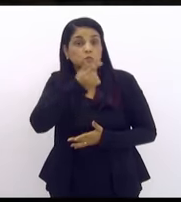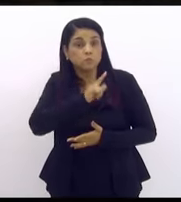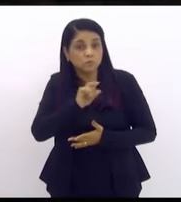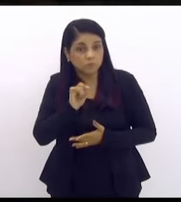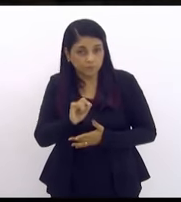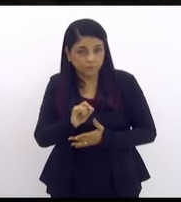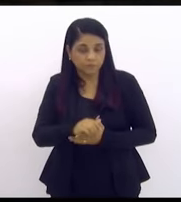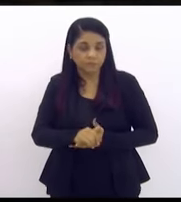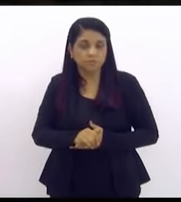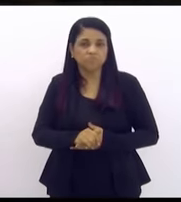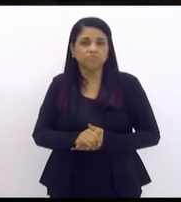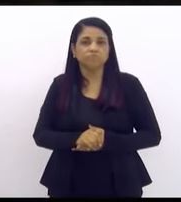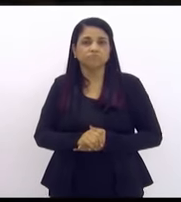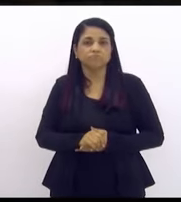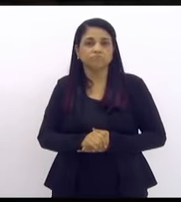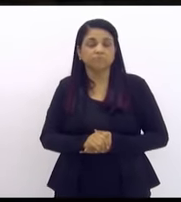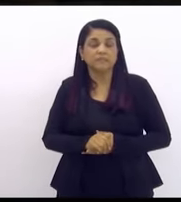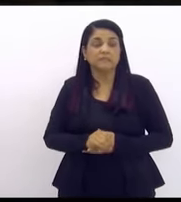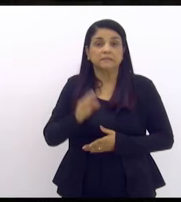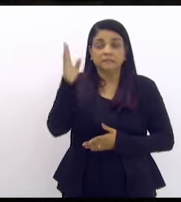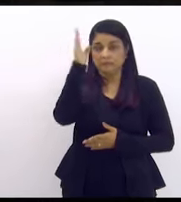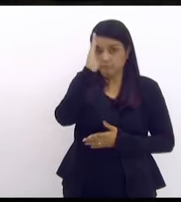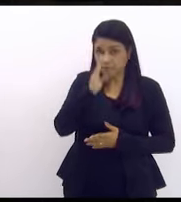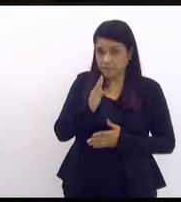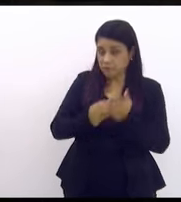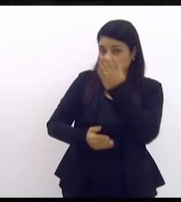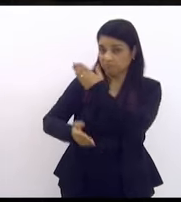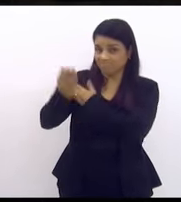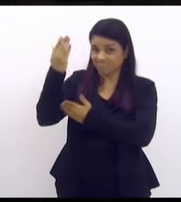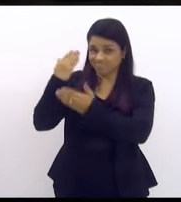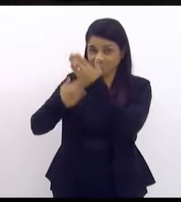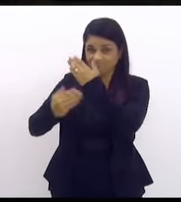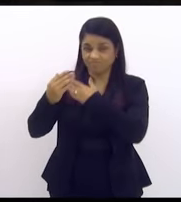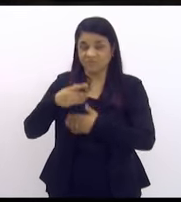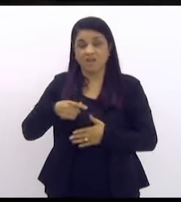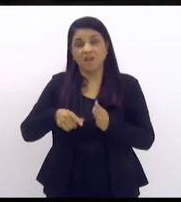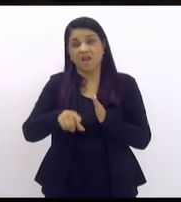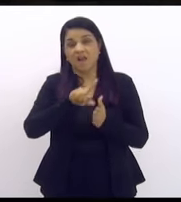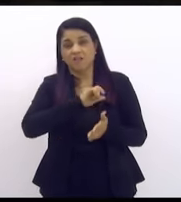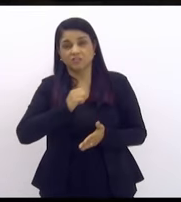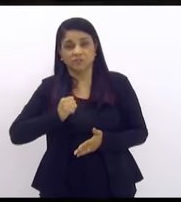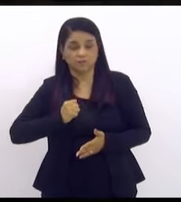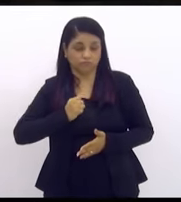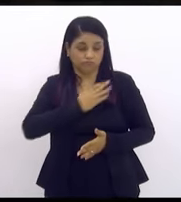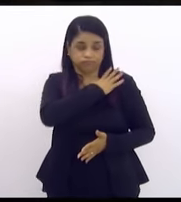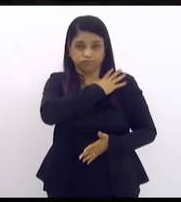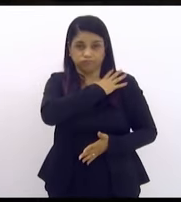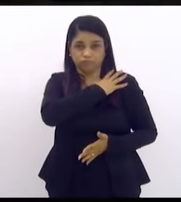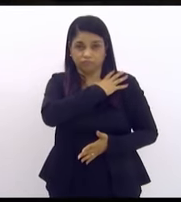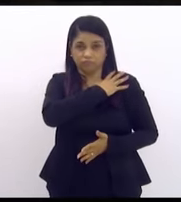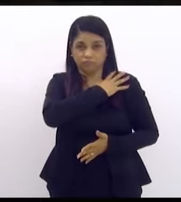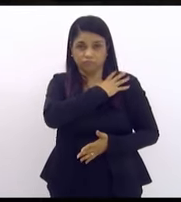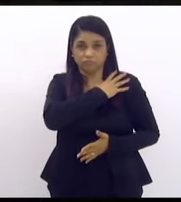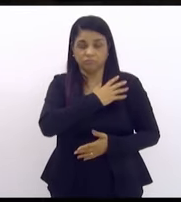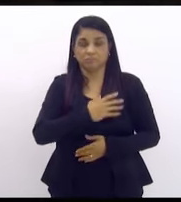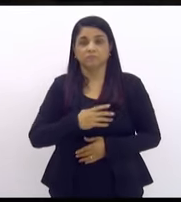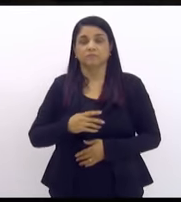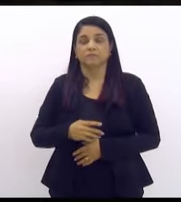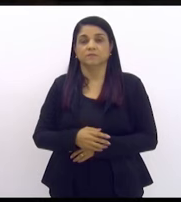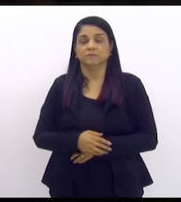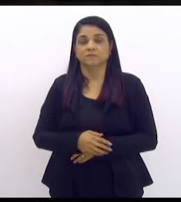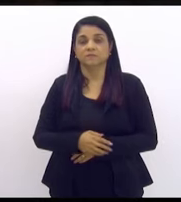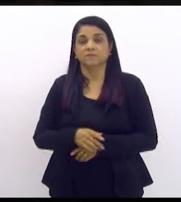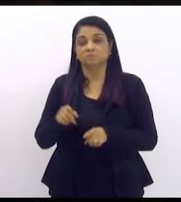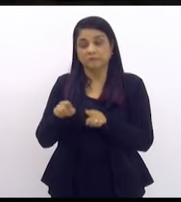Mas já houve tempo nesse Brasil, antes da ditadura, deputado Carlos Mink, que o senhor também, como eu,